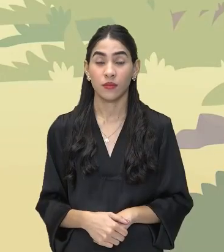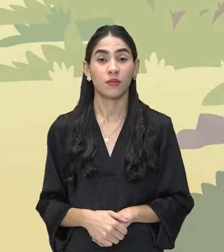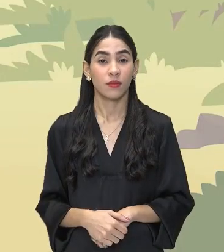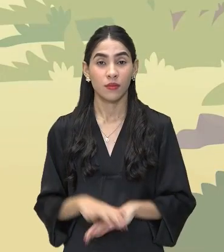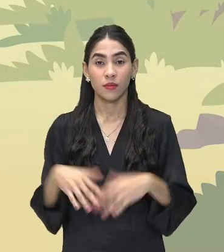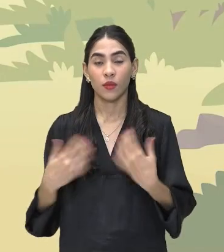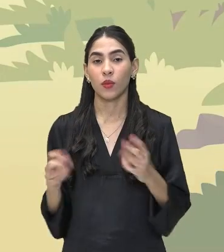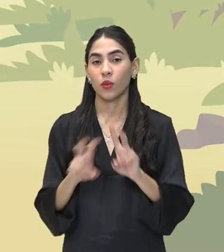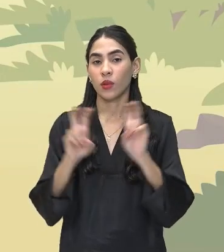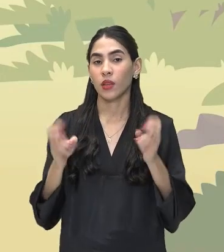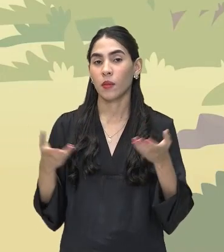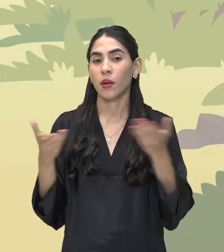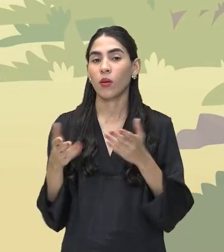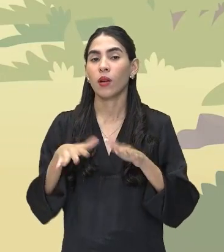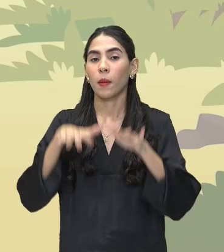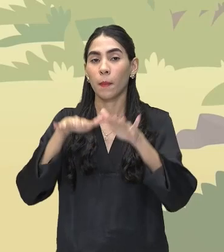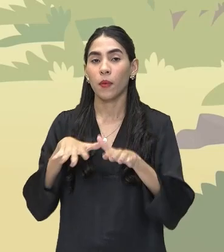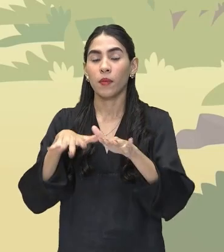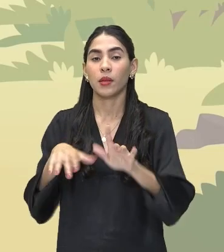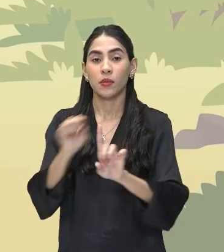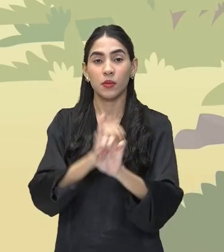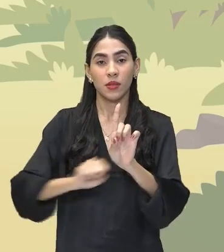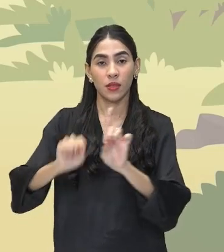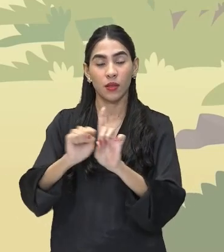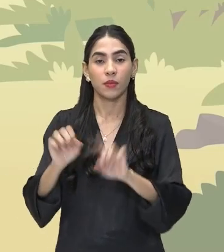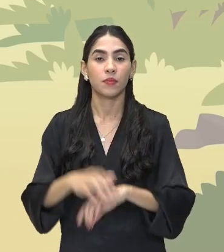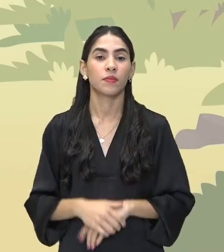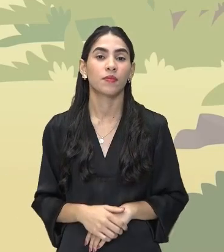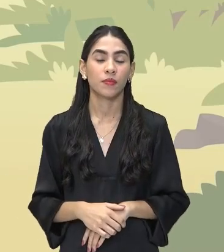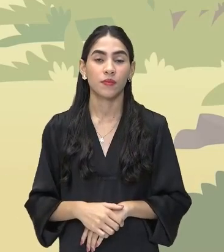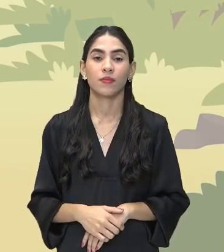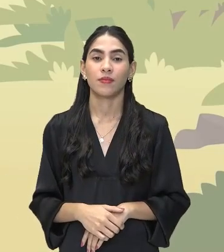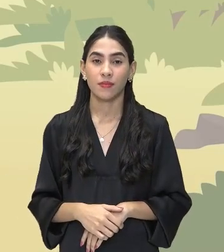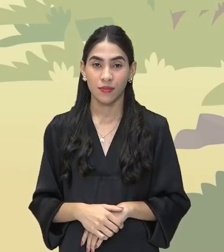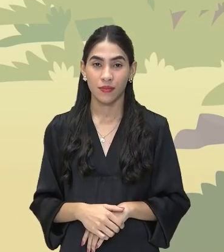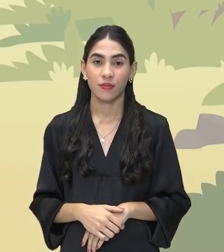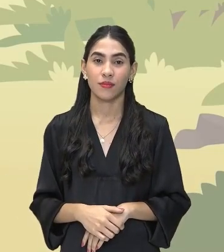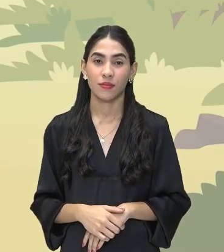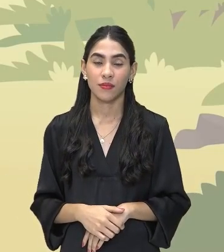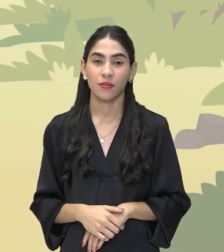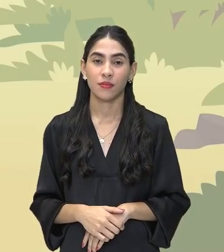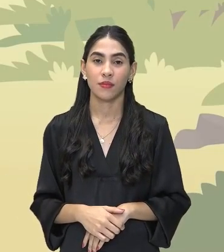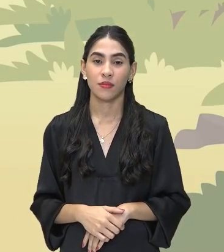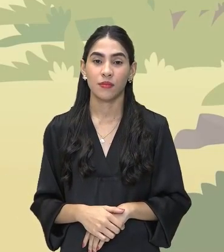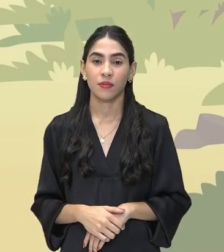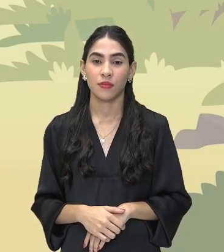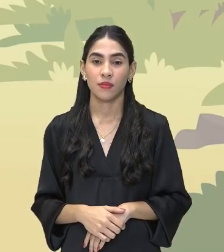Vamos falar, então, de movimentos sociais. Vamos lá?